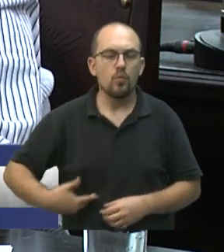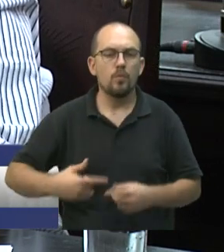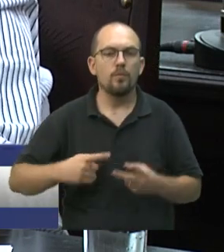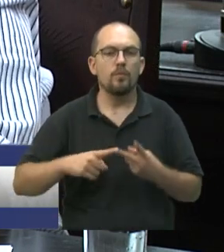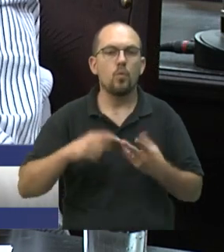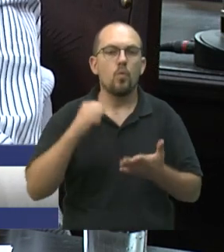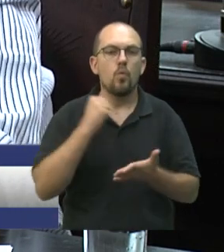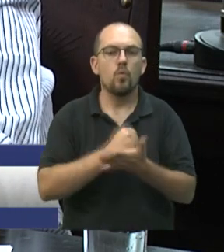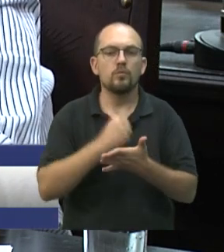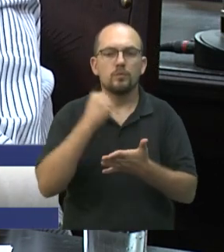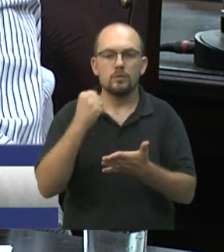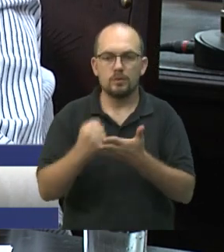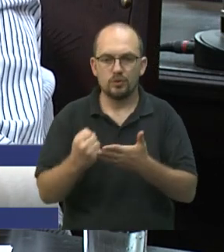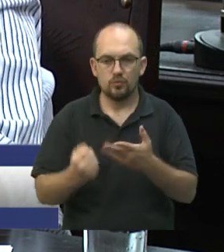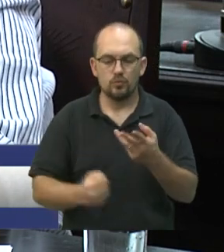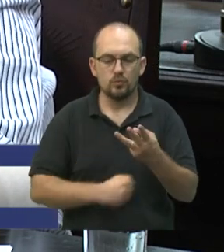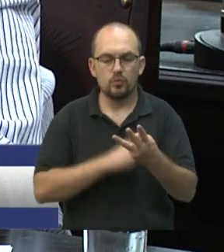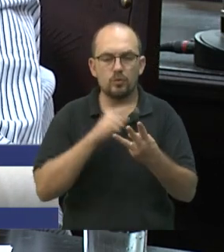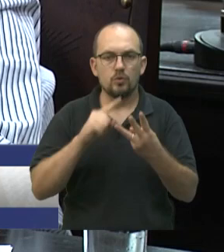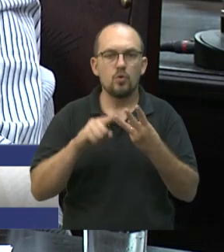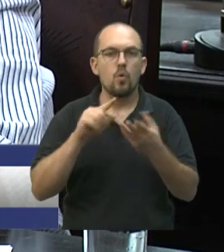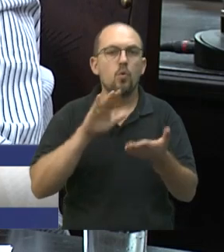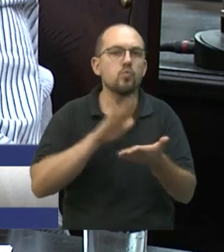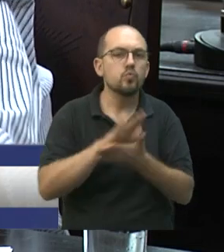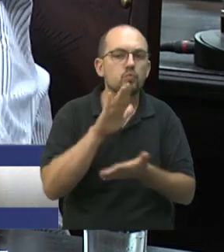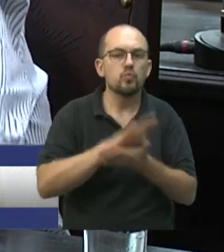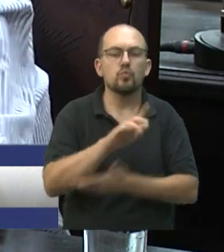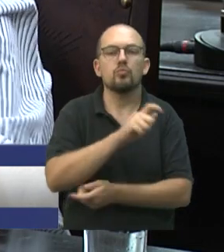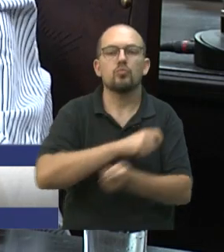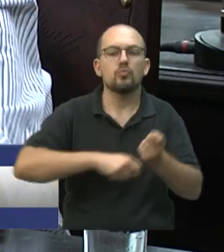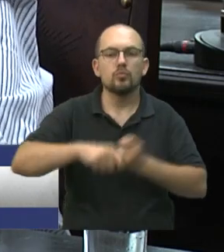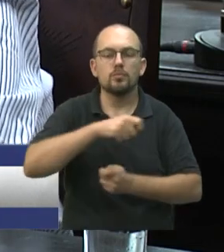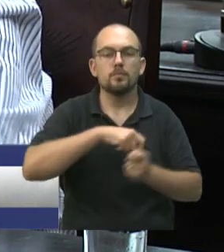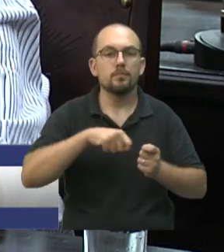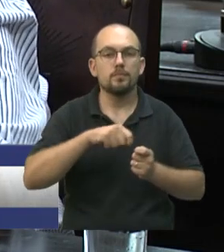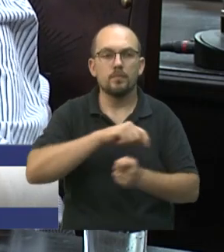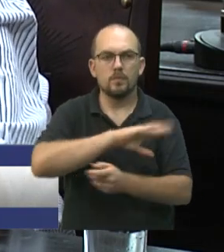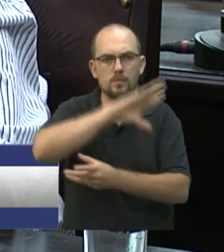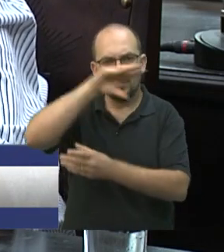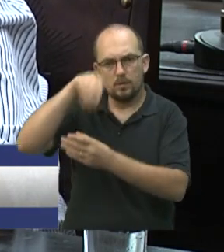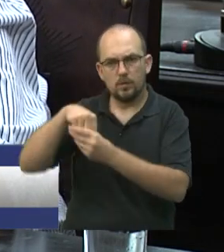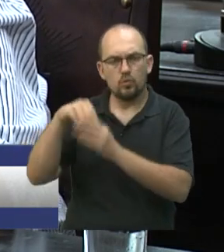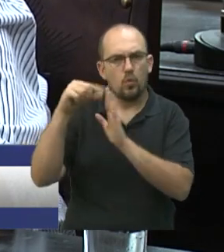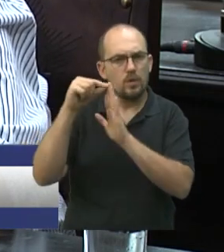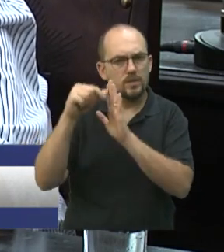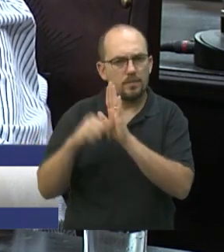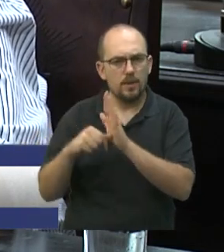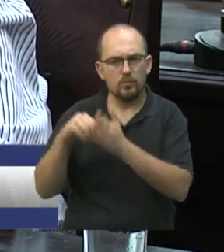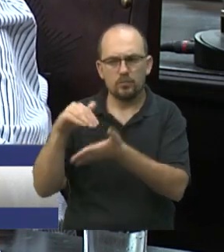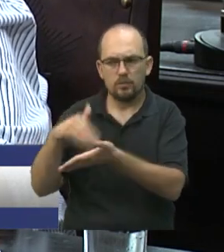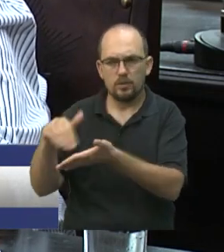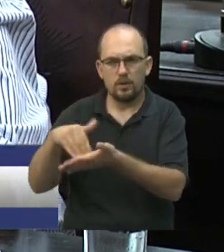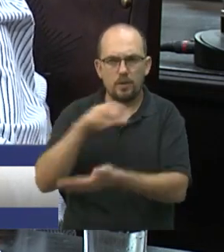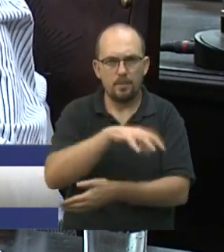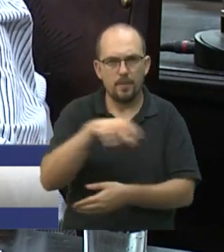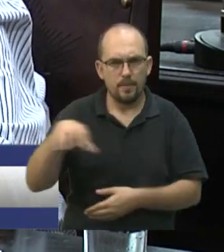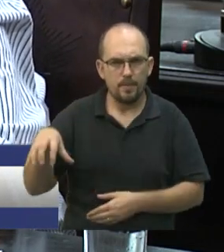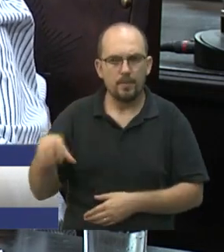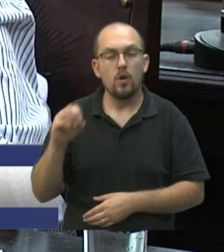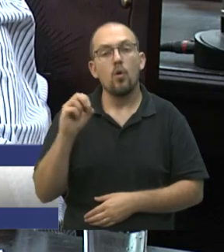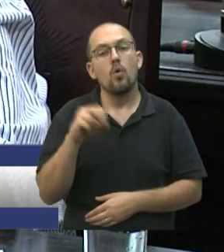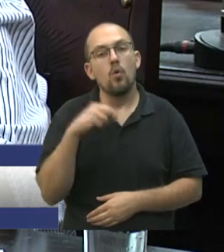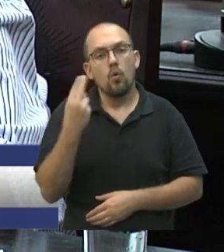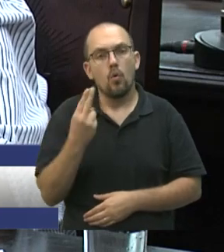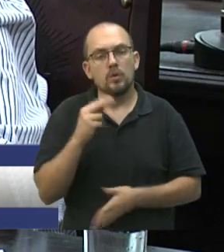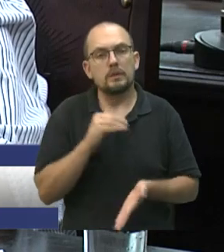contratações e os custos que virão com isso, dentro desse orçamento das pastas que apresentaram aos senhores, ou os